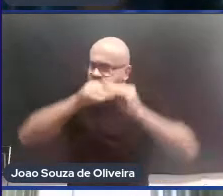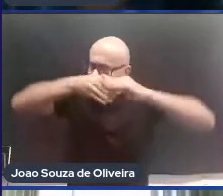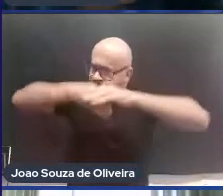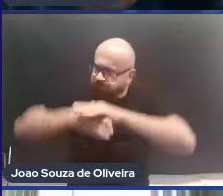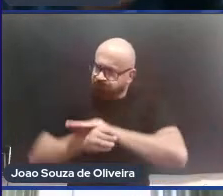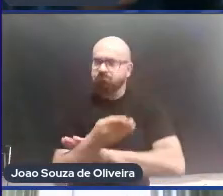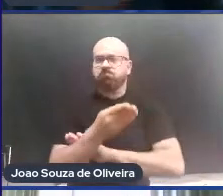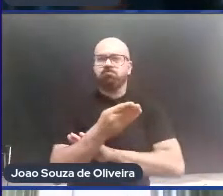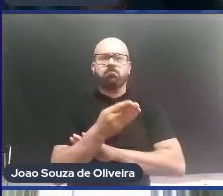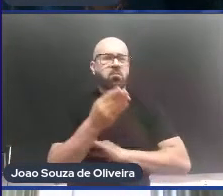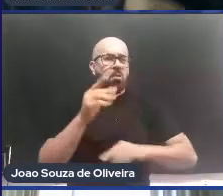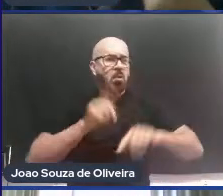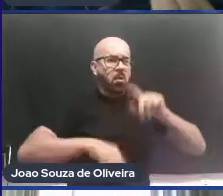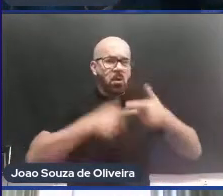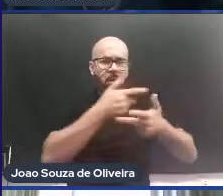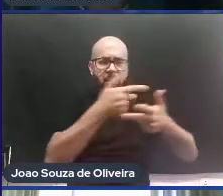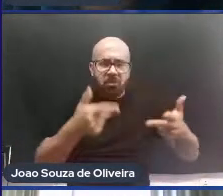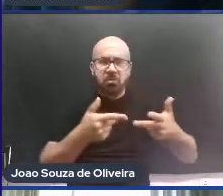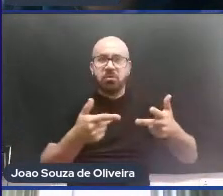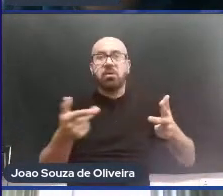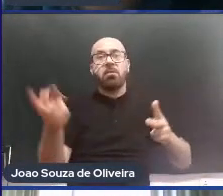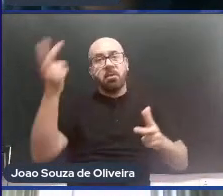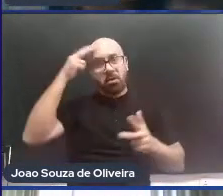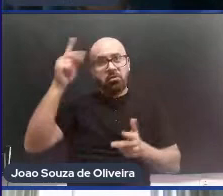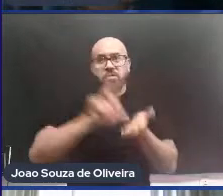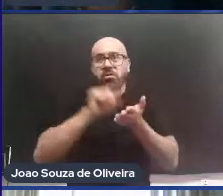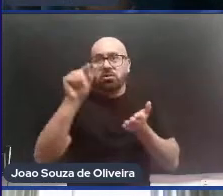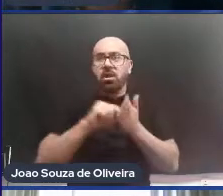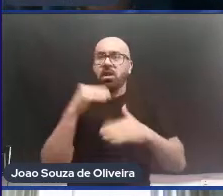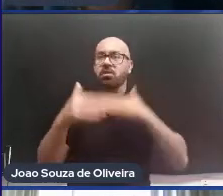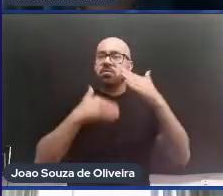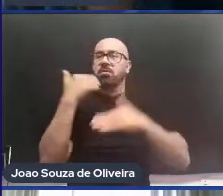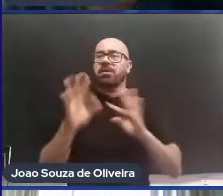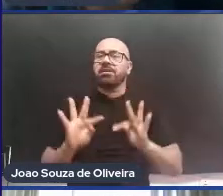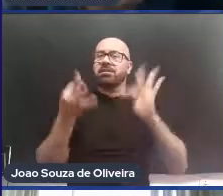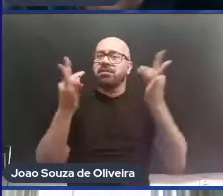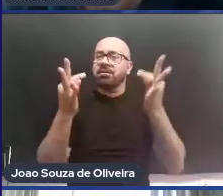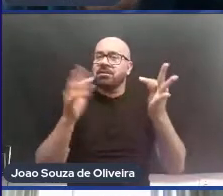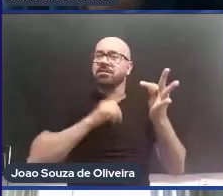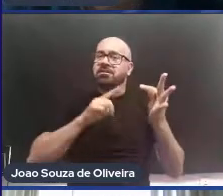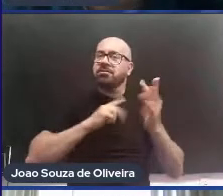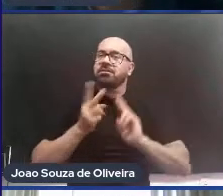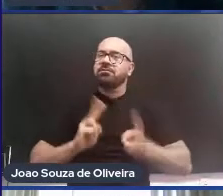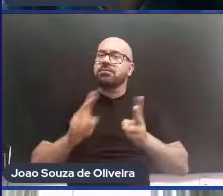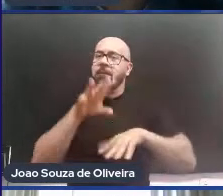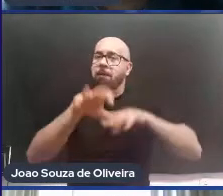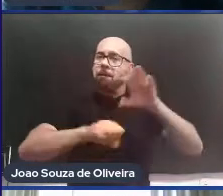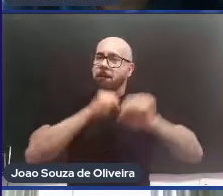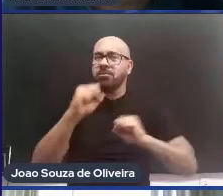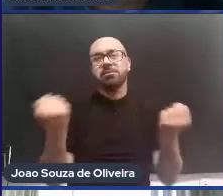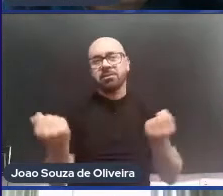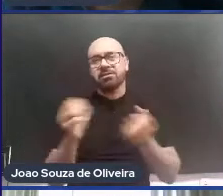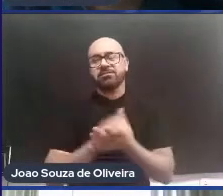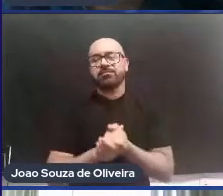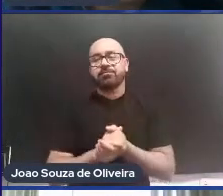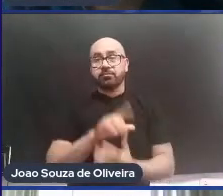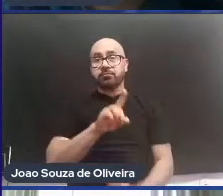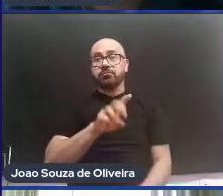de uma cultura digital e de um progresso tecnológico que a gente né tá sempre em busca